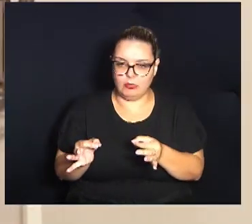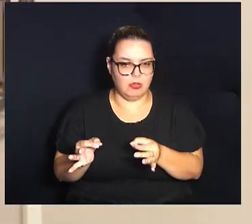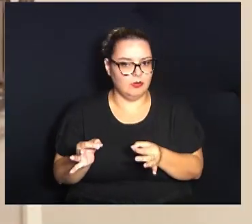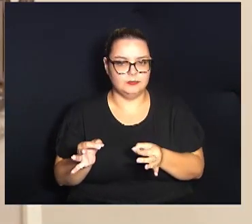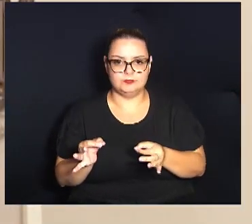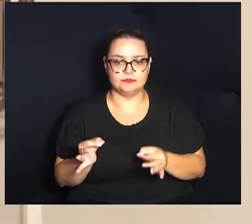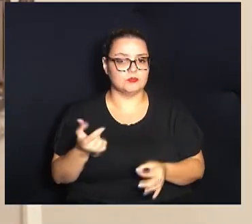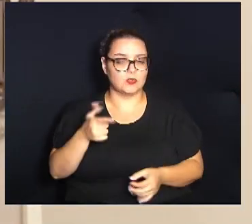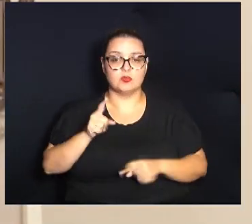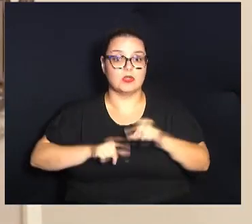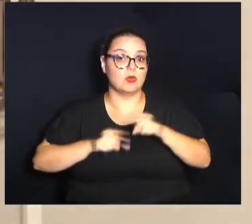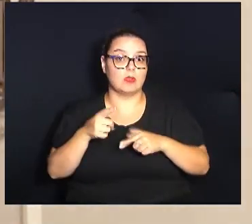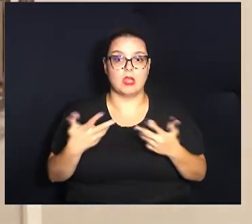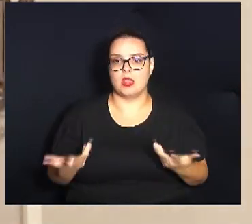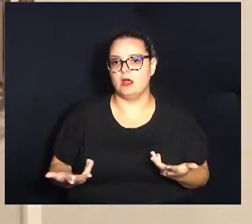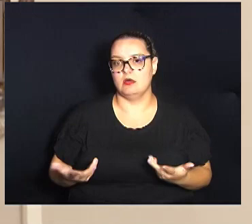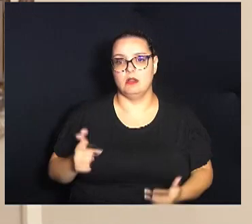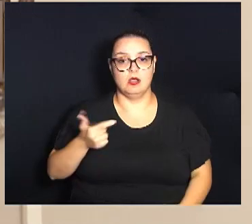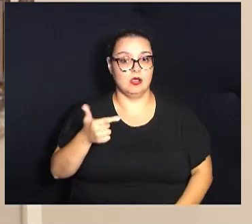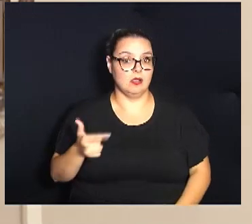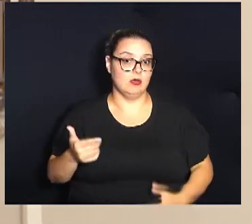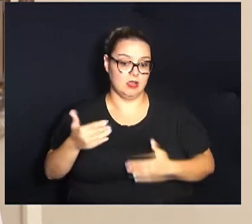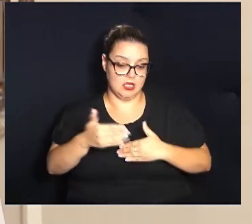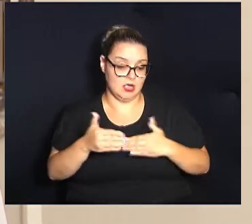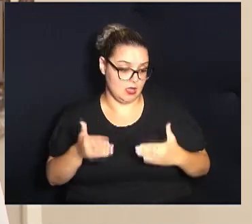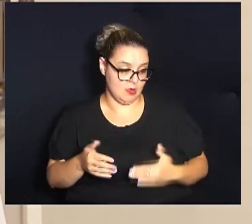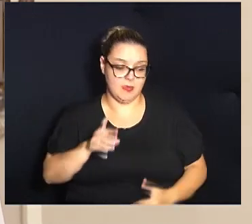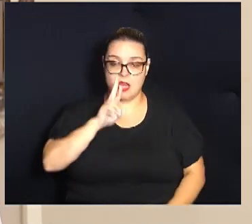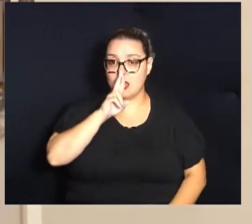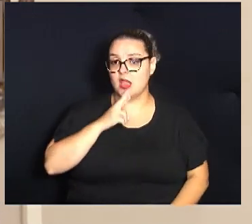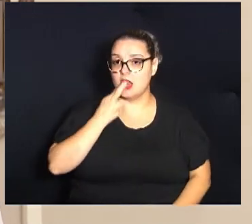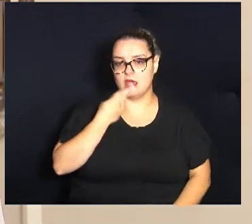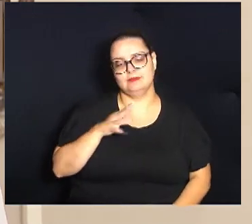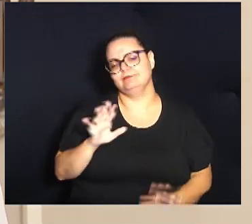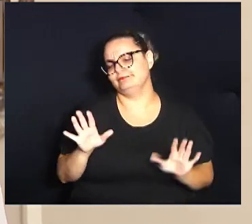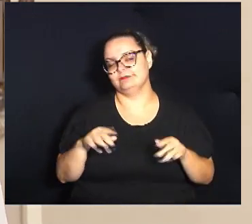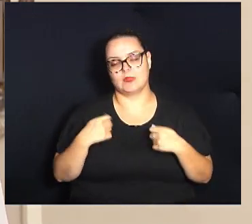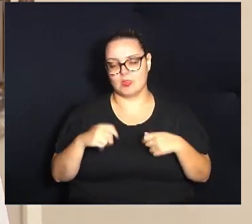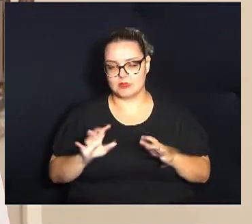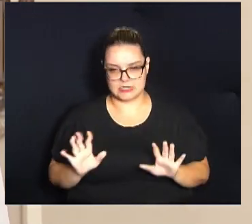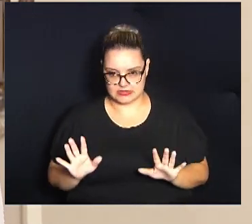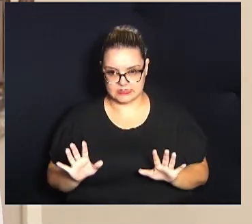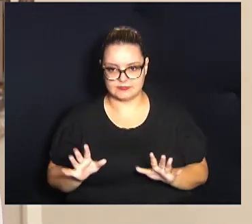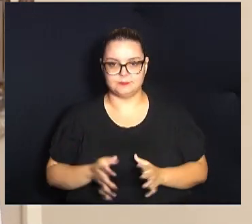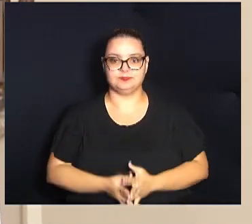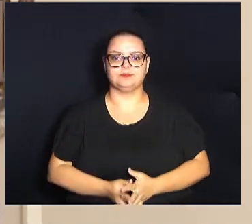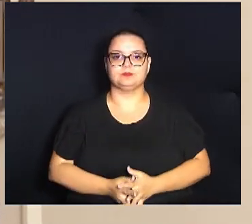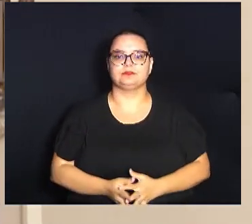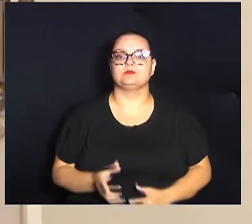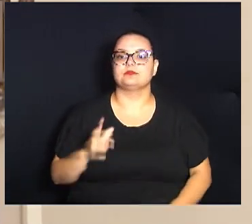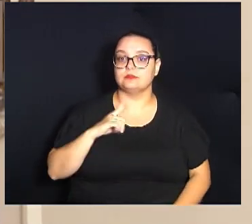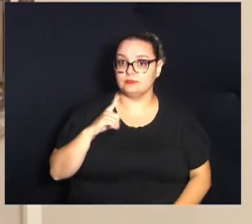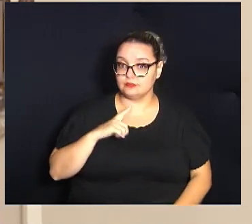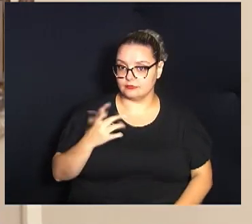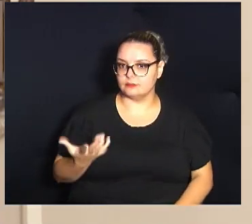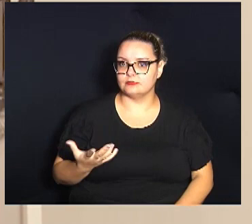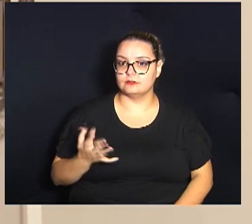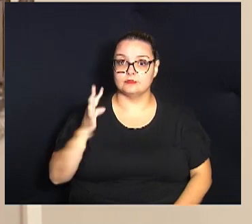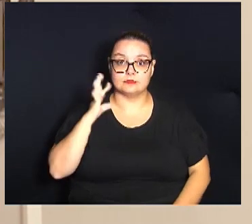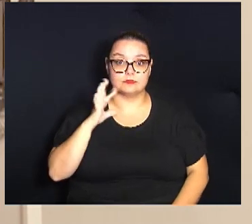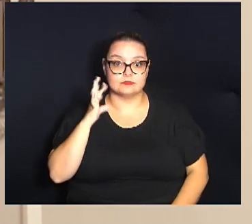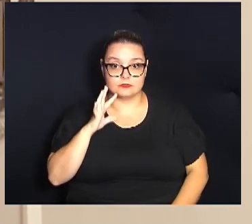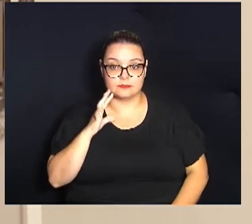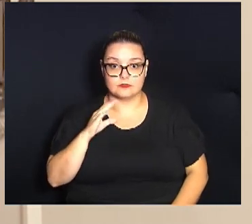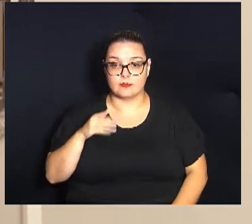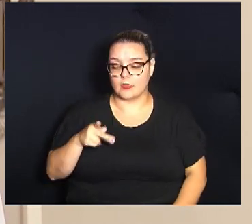os equipamentos de, não tem uma forma para picolé, não há necessidade. Tem um bem bacana que é